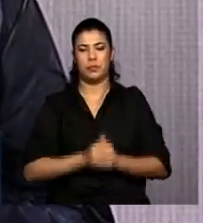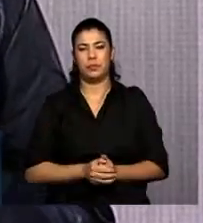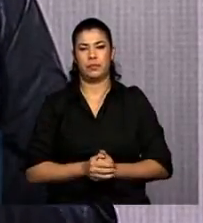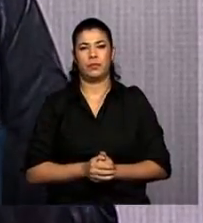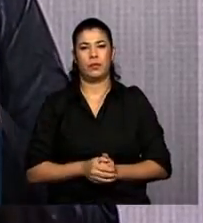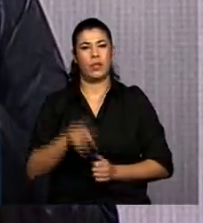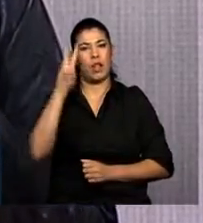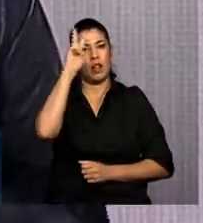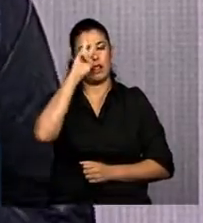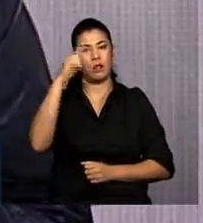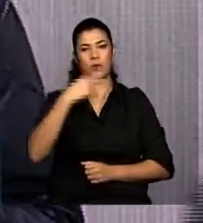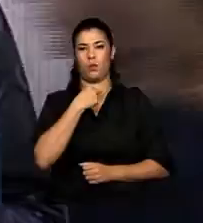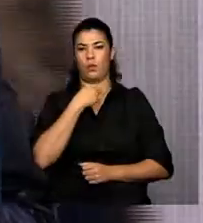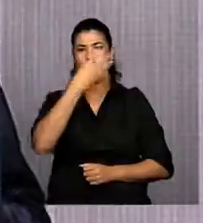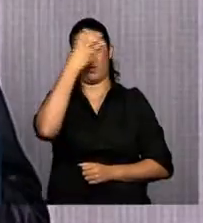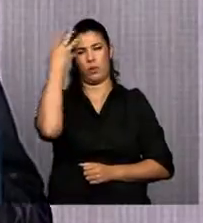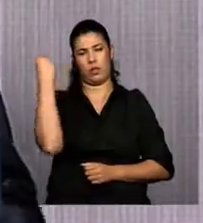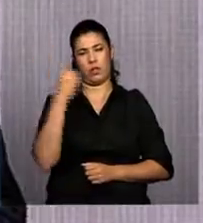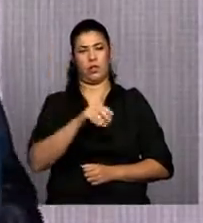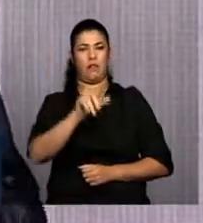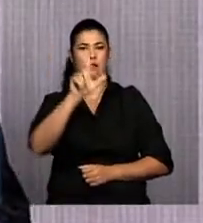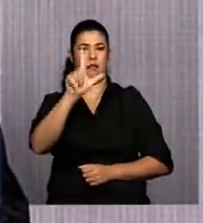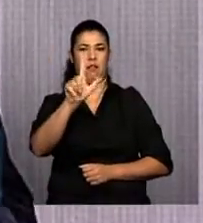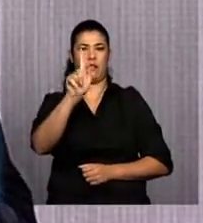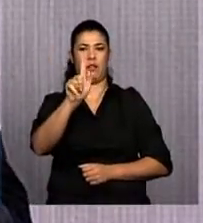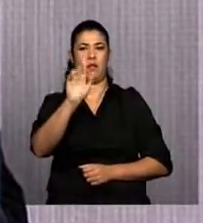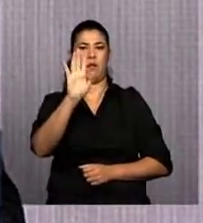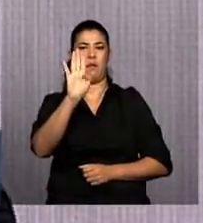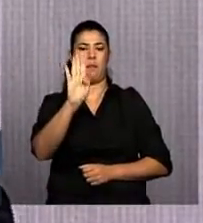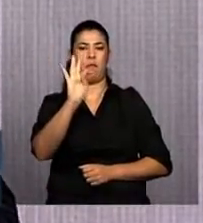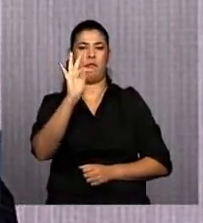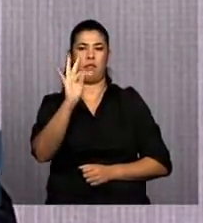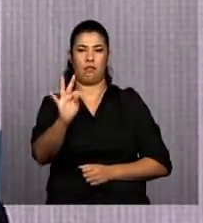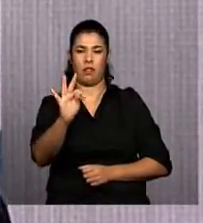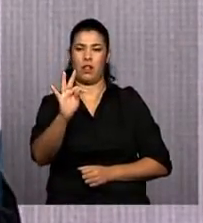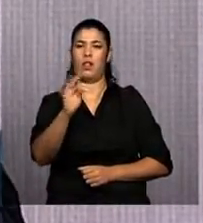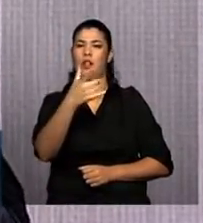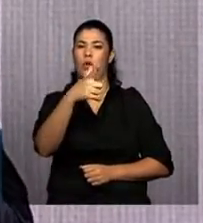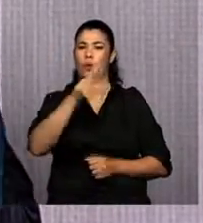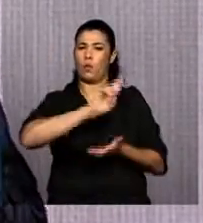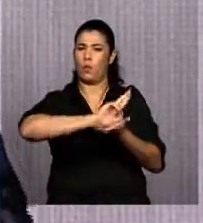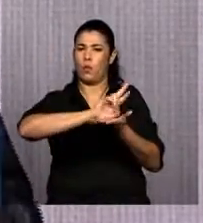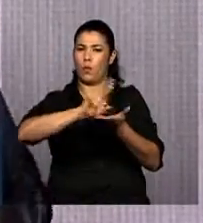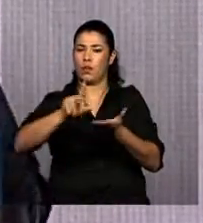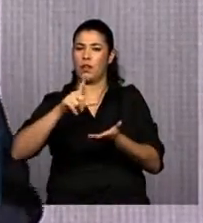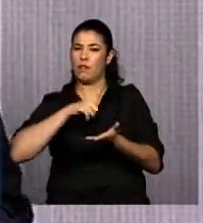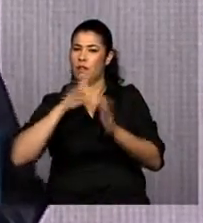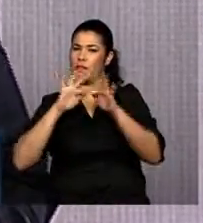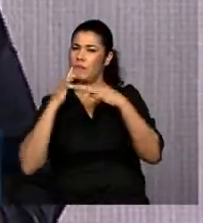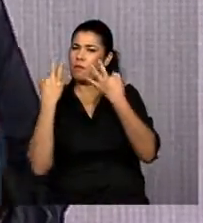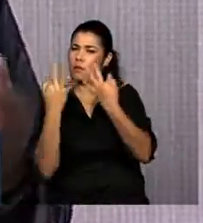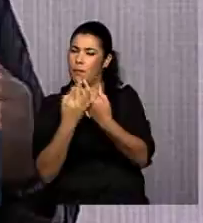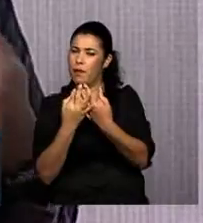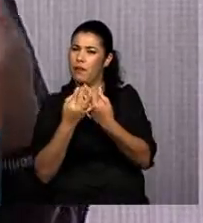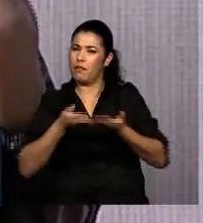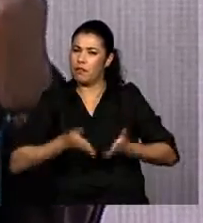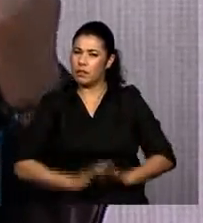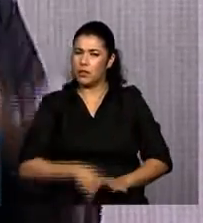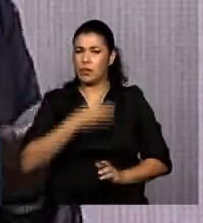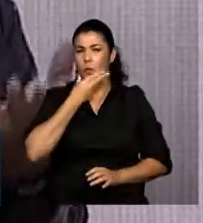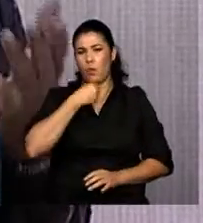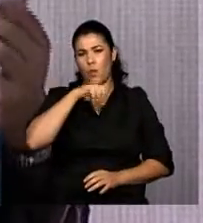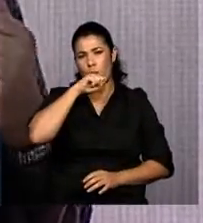gente não pode esquecer que LGBTs, tanto gays, lésbicas, como travestis e transexuais, possuem pais e mães, que a todo